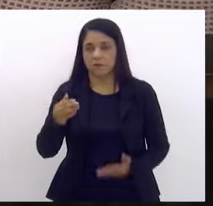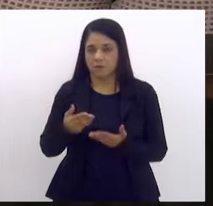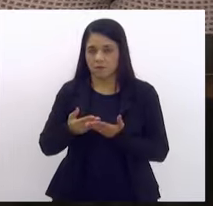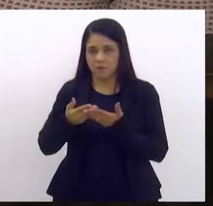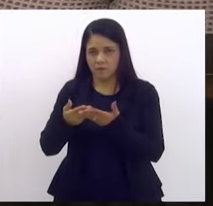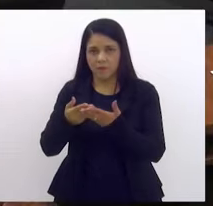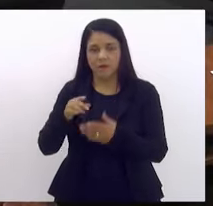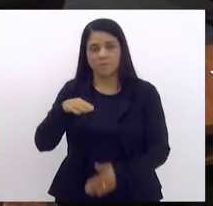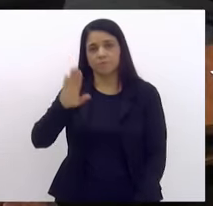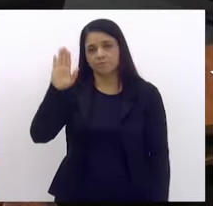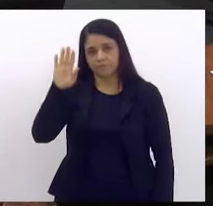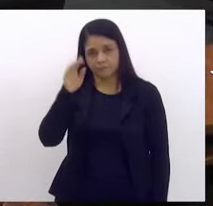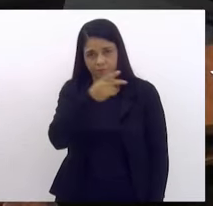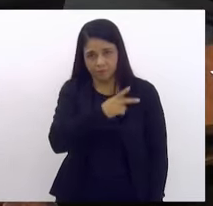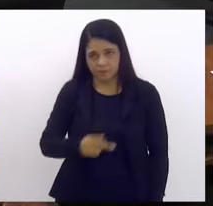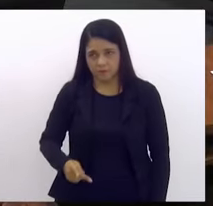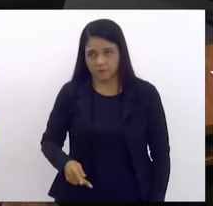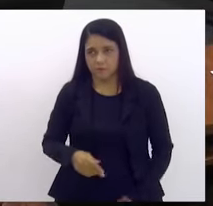presidente.